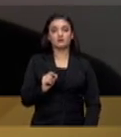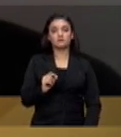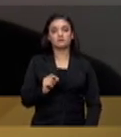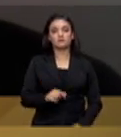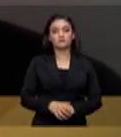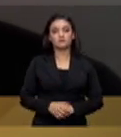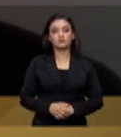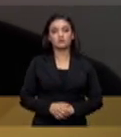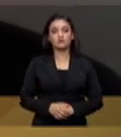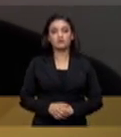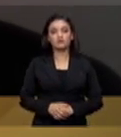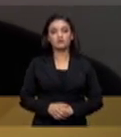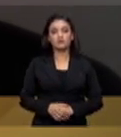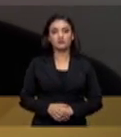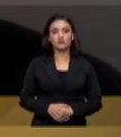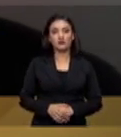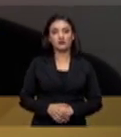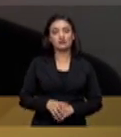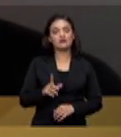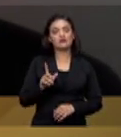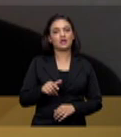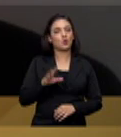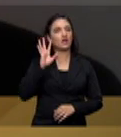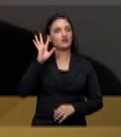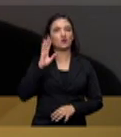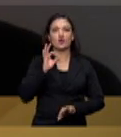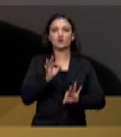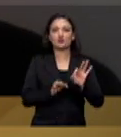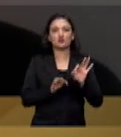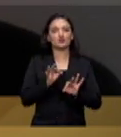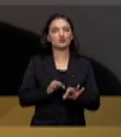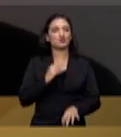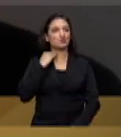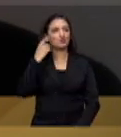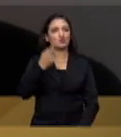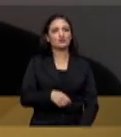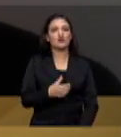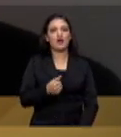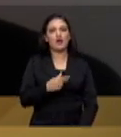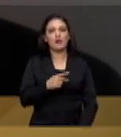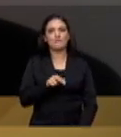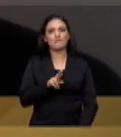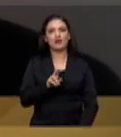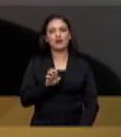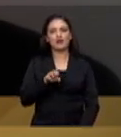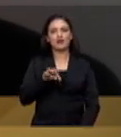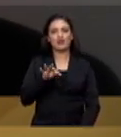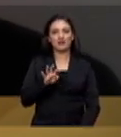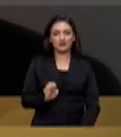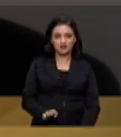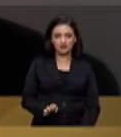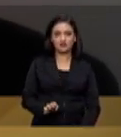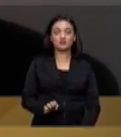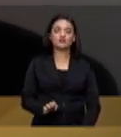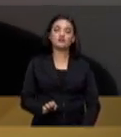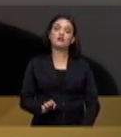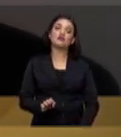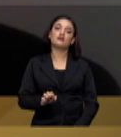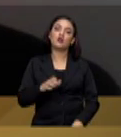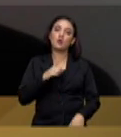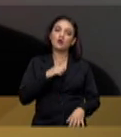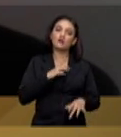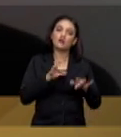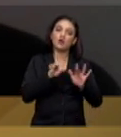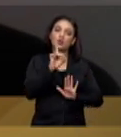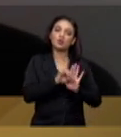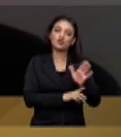do juízo aparente, recorrendo às evoluções legislativas levadas a efeito no âmbito do direito